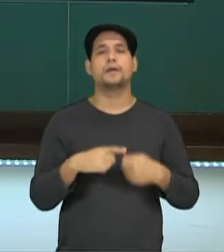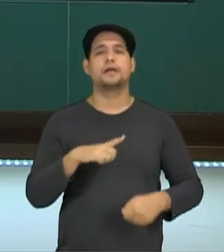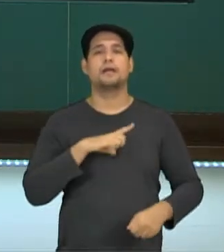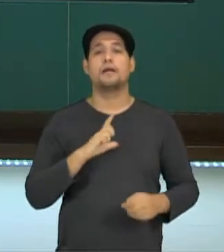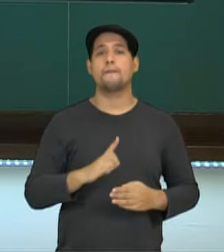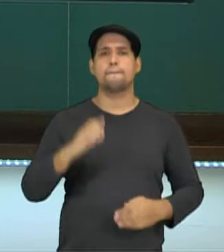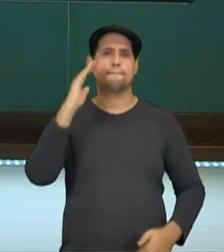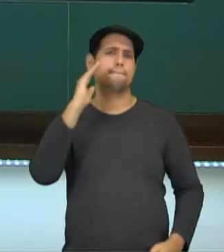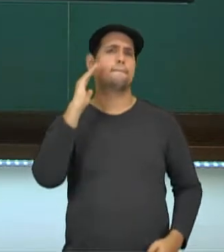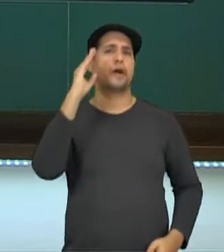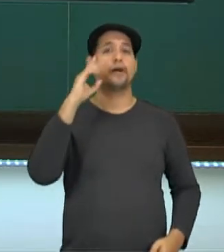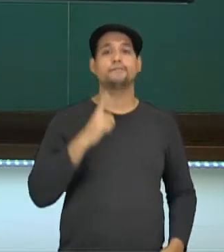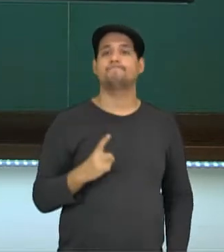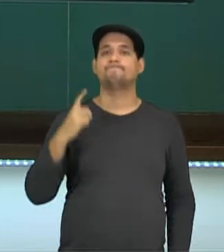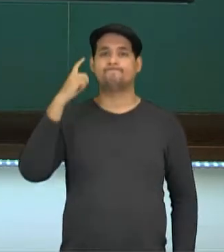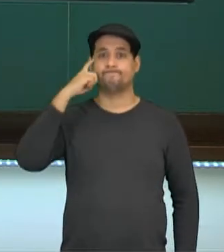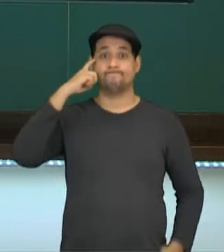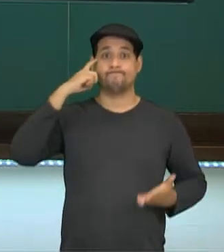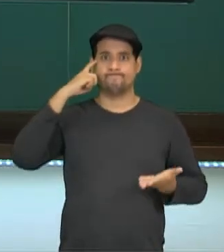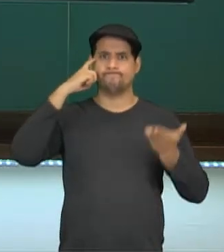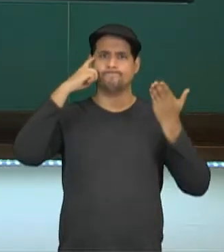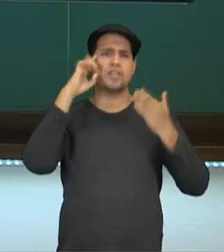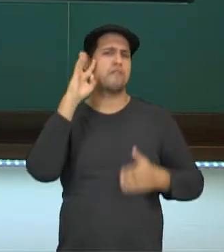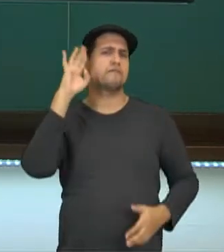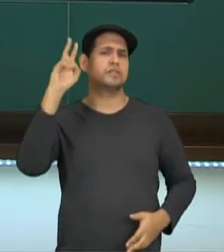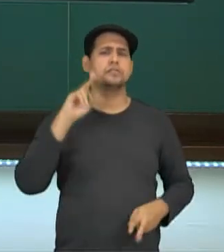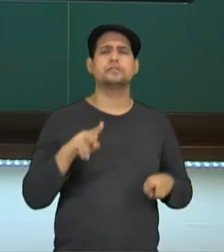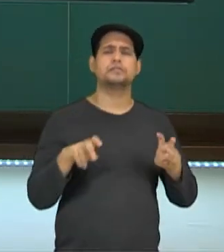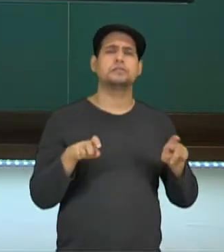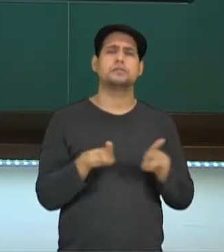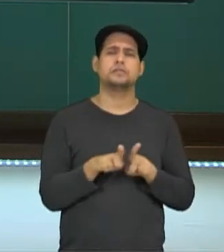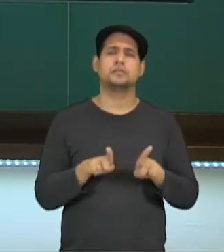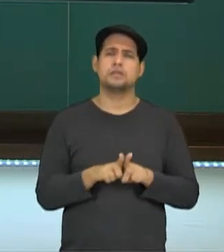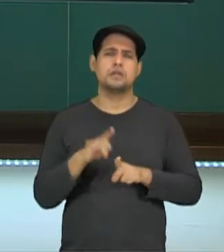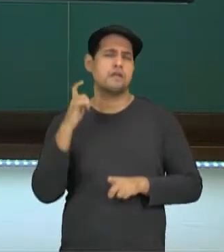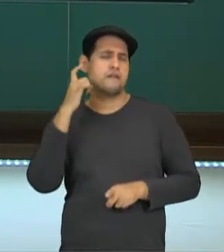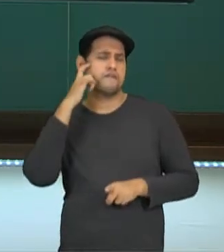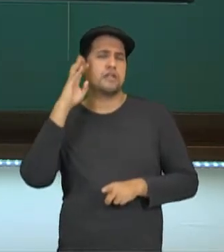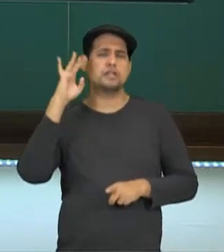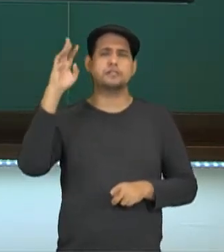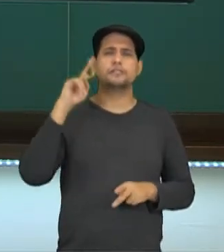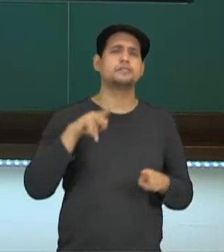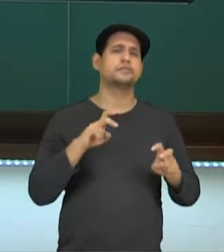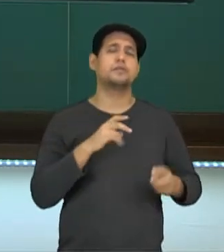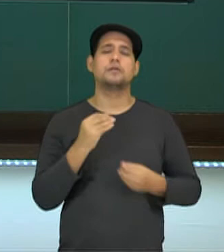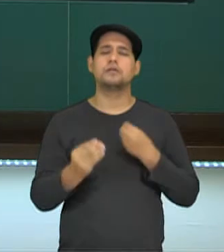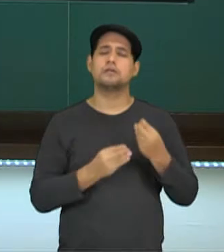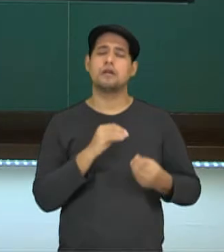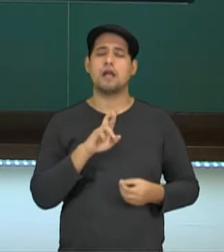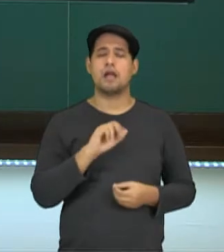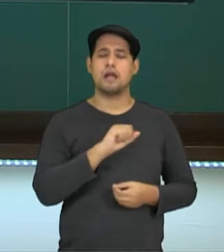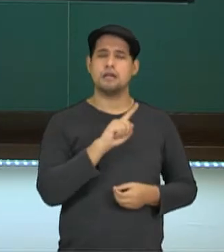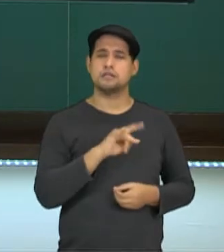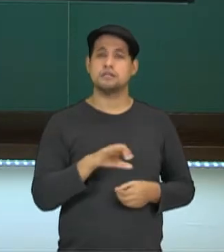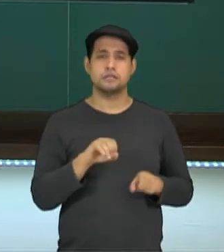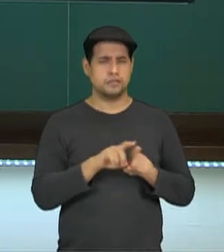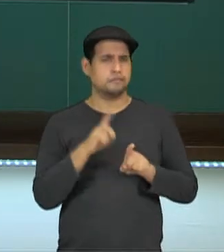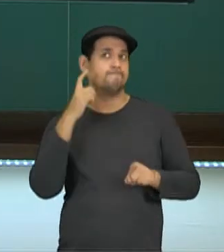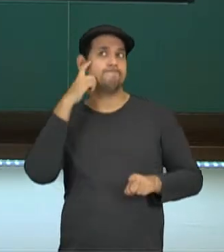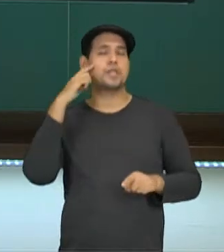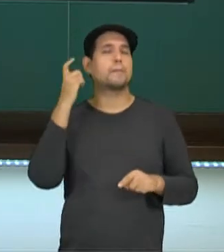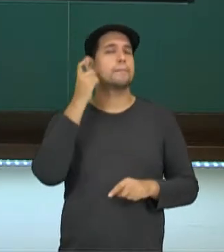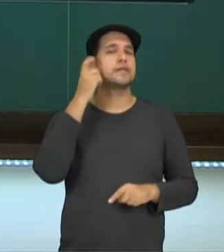escolhas racionais, né? Refletir sobre elas, refletir sobre, né, com a razão e pensar